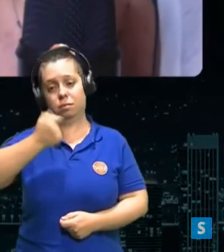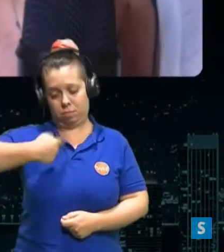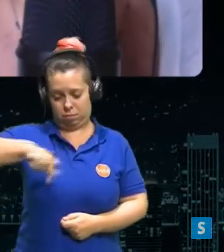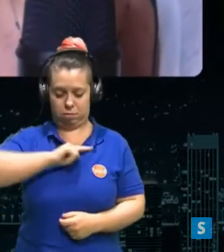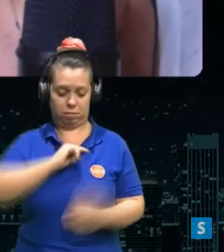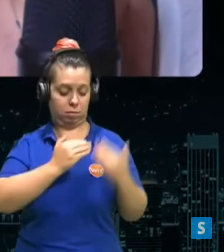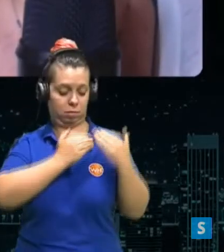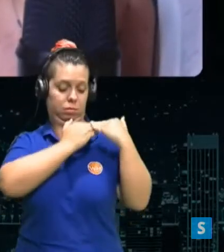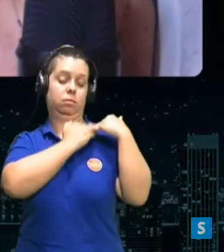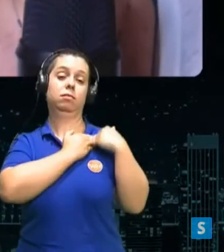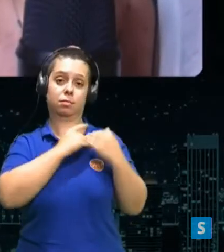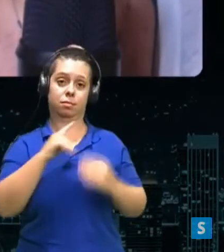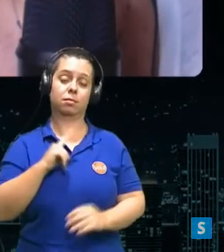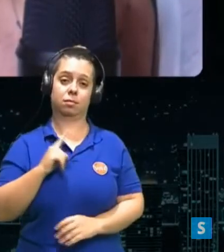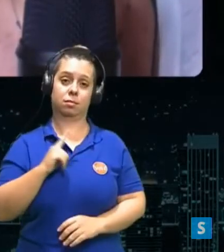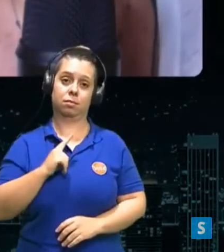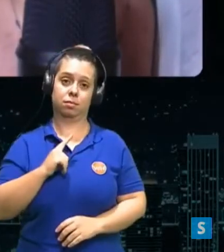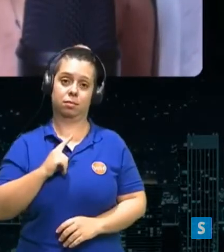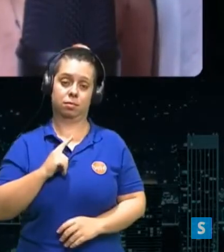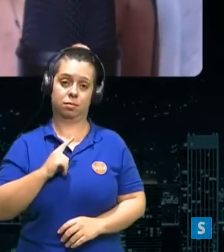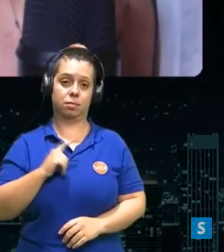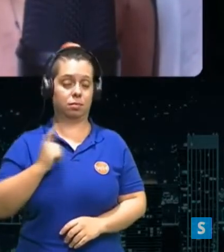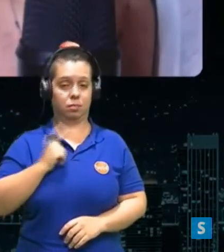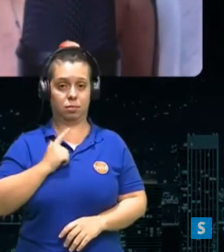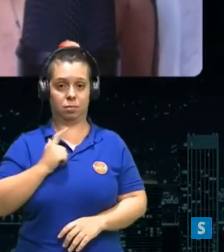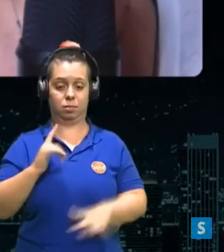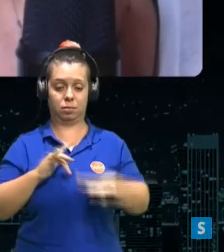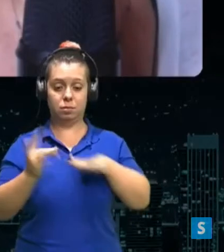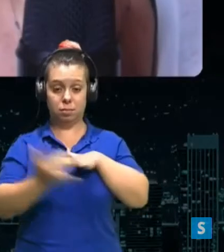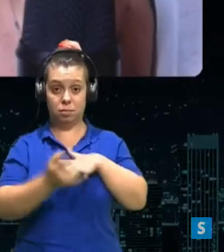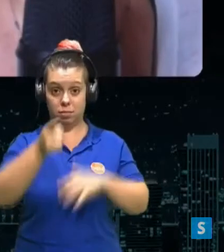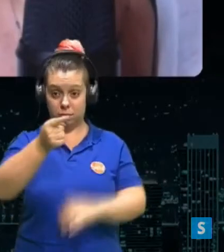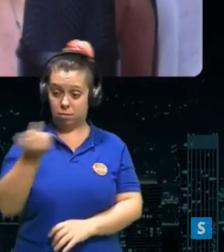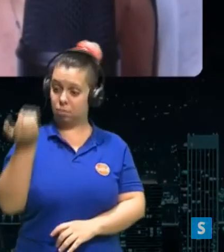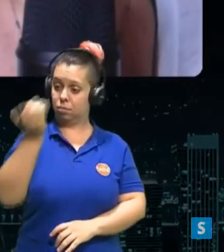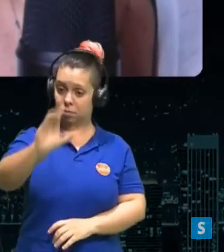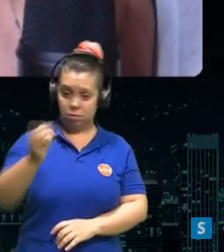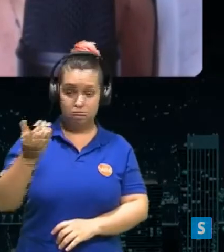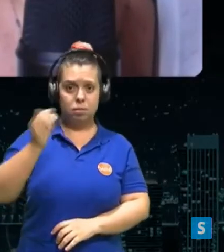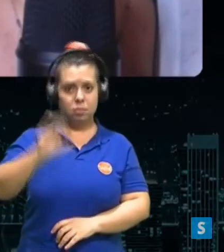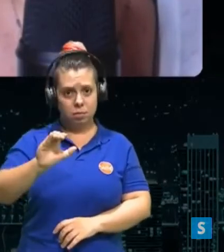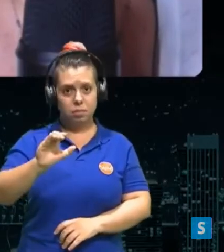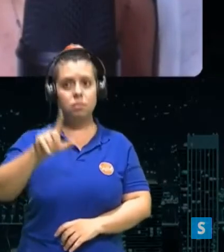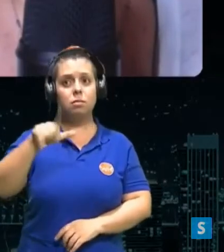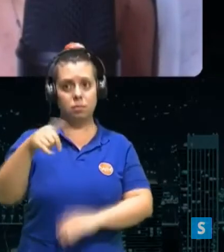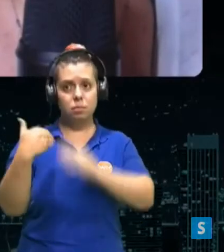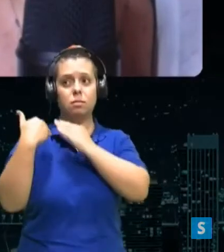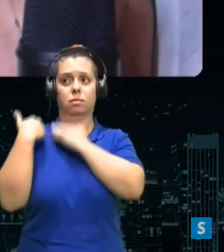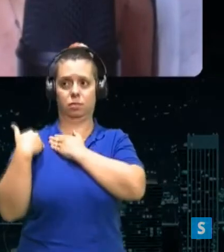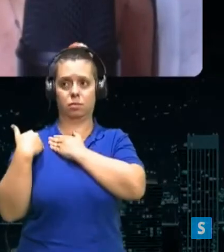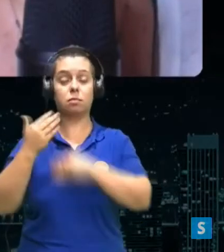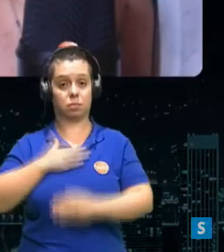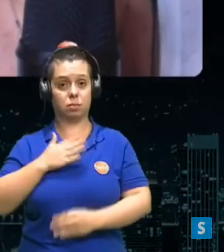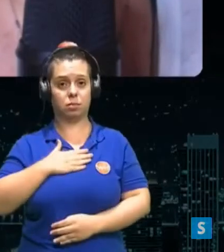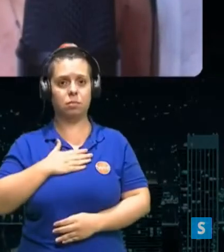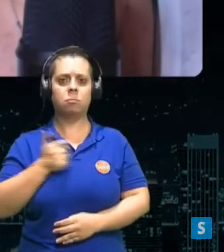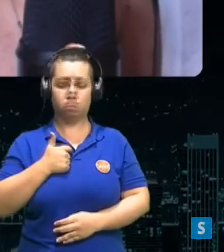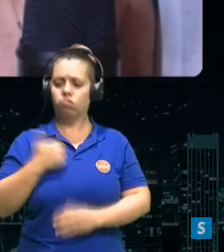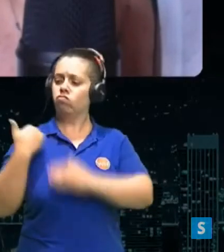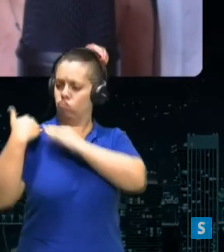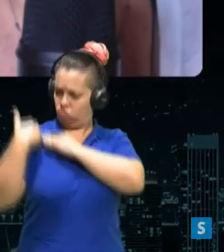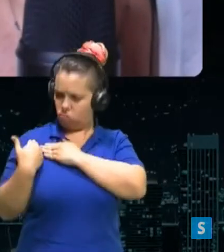por aquilo que a gente pública nos nossos canais para a gente coloca aí no mundo afora Então eu levo a sua responsabilidade muito a